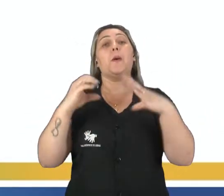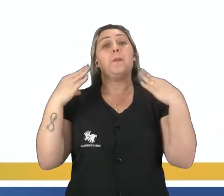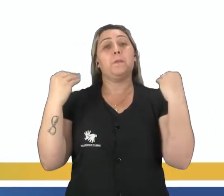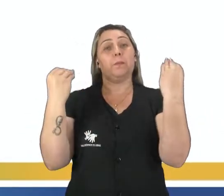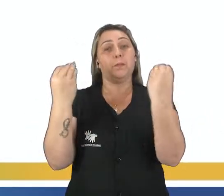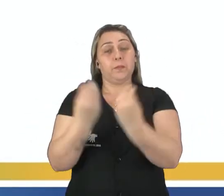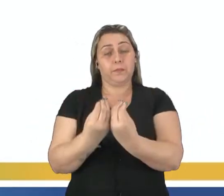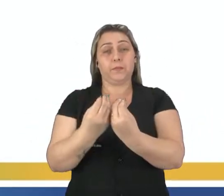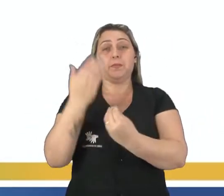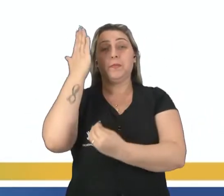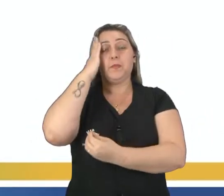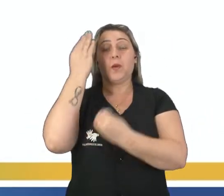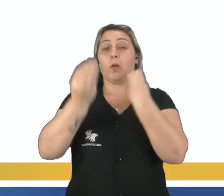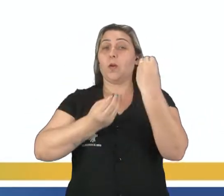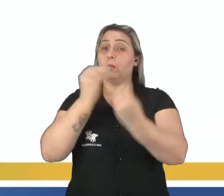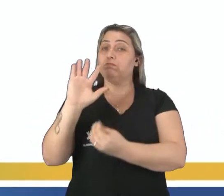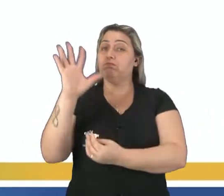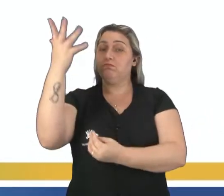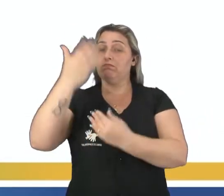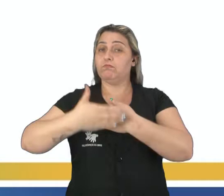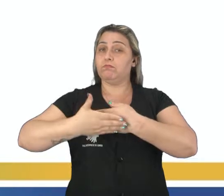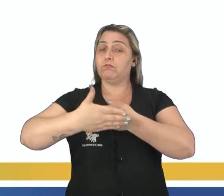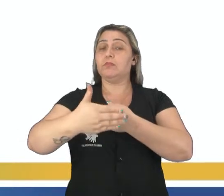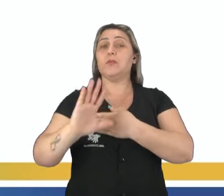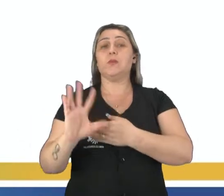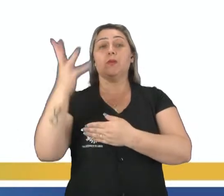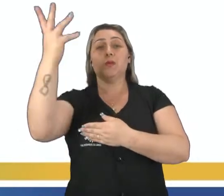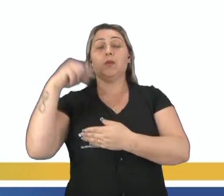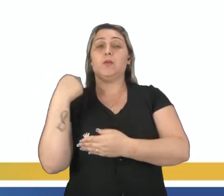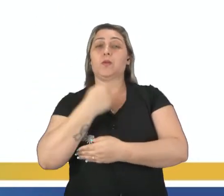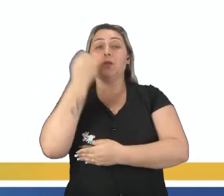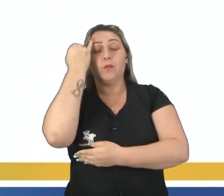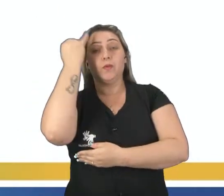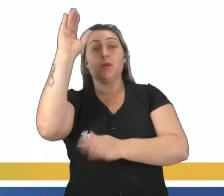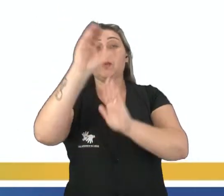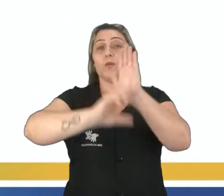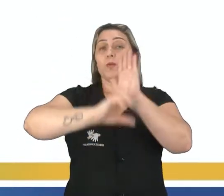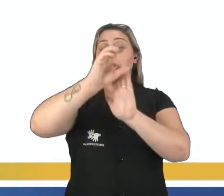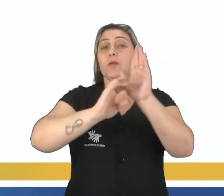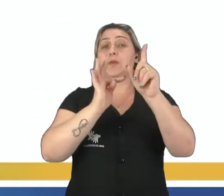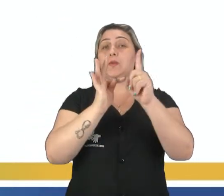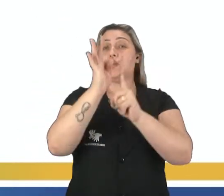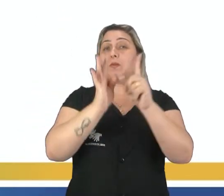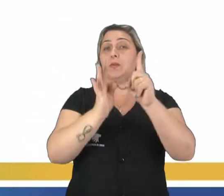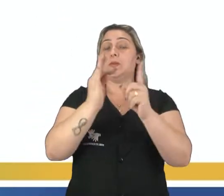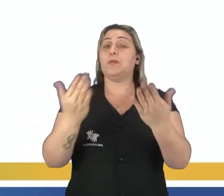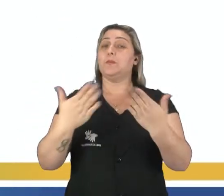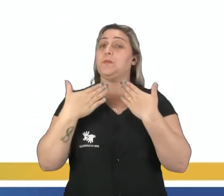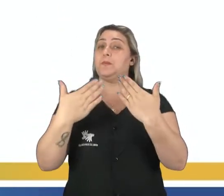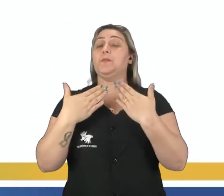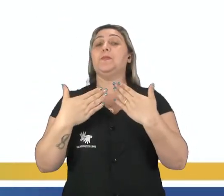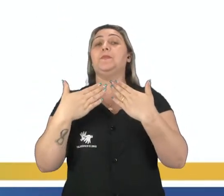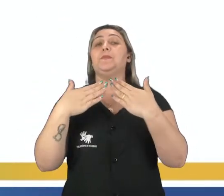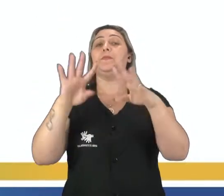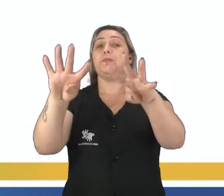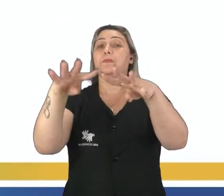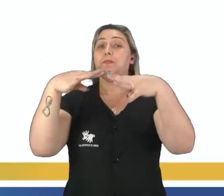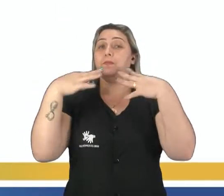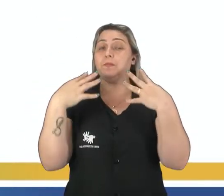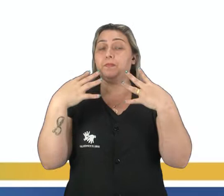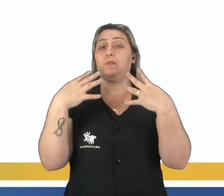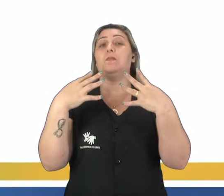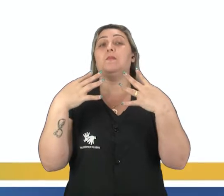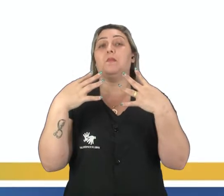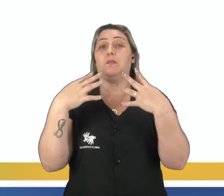precisa entender como que funciona, que é a partir daí que vai surgir a nossa ideia de conceito de temperatura e calor. Então, eu quero chamar a atenção aqui para